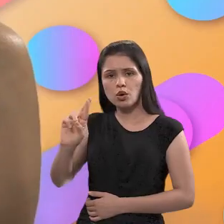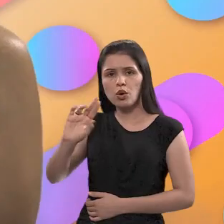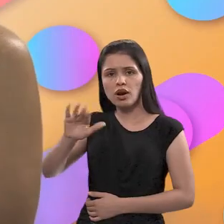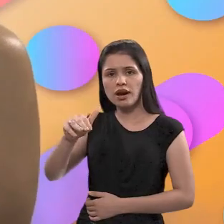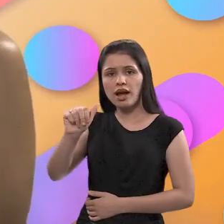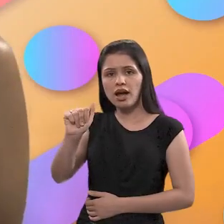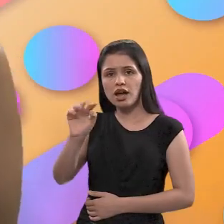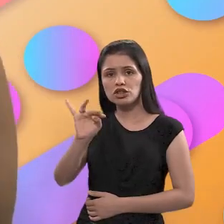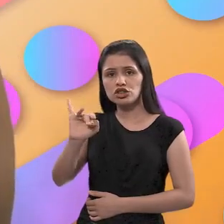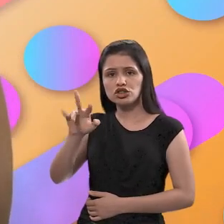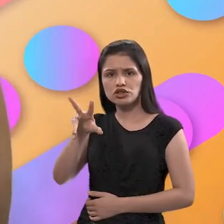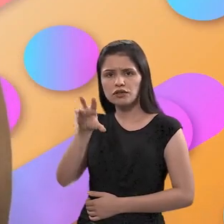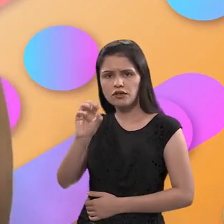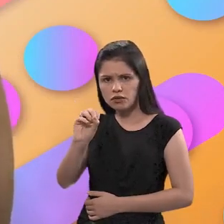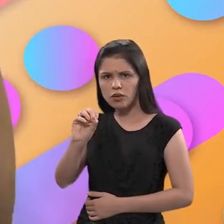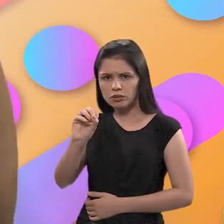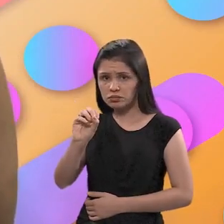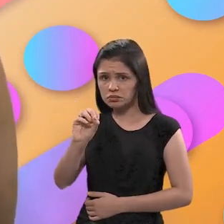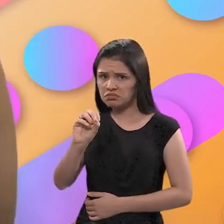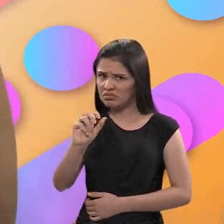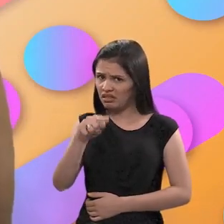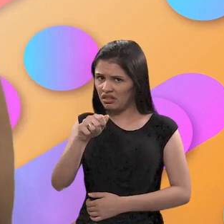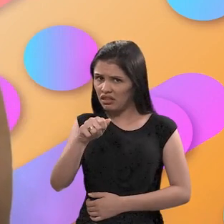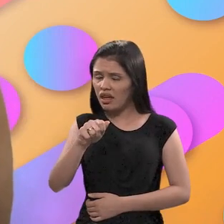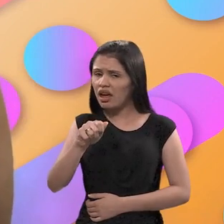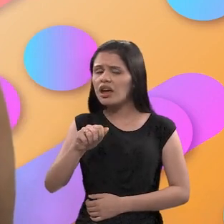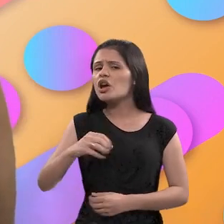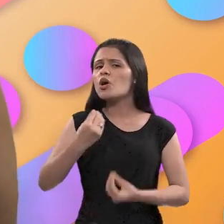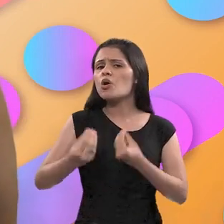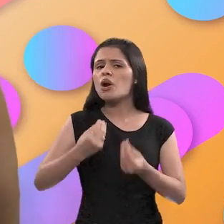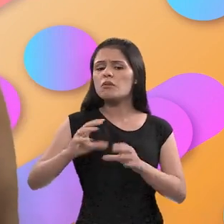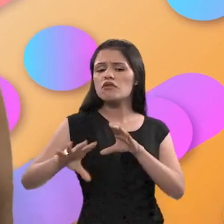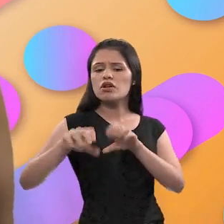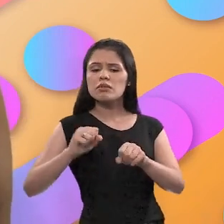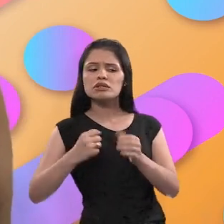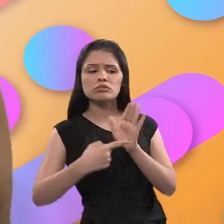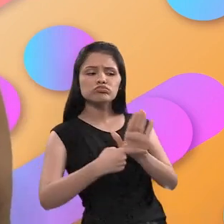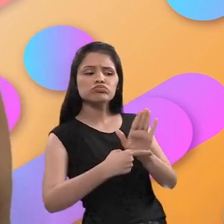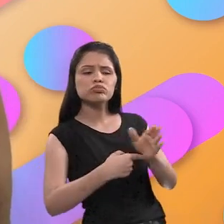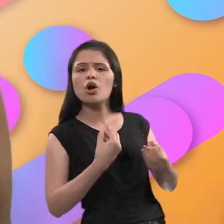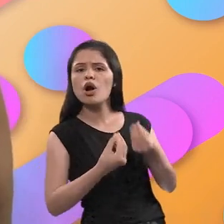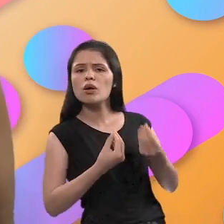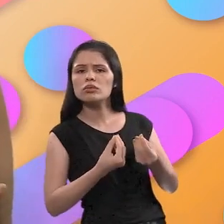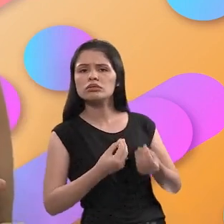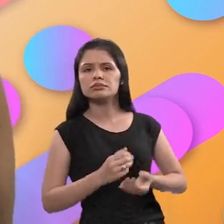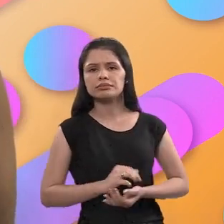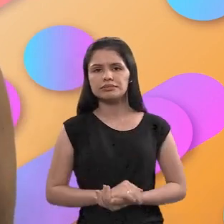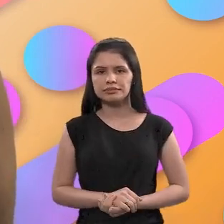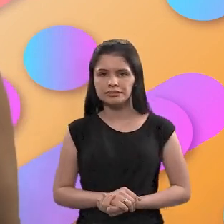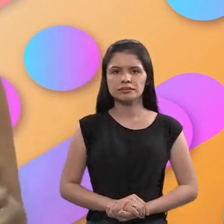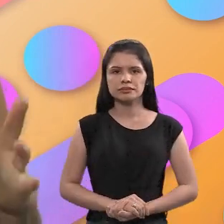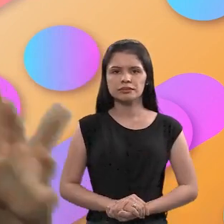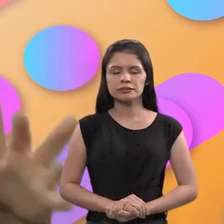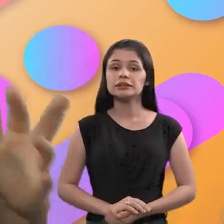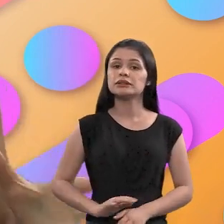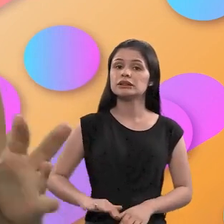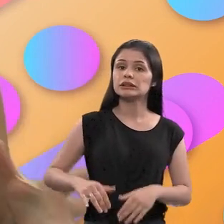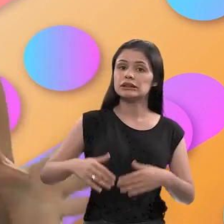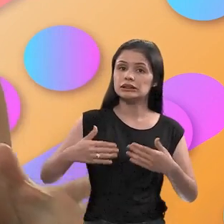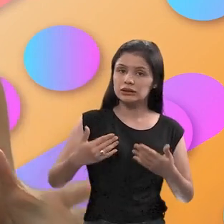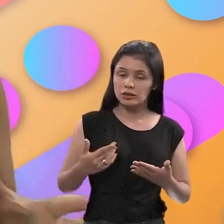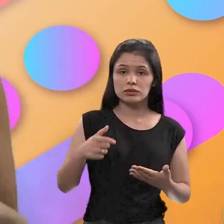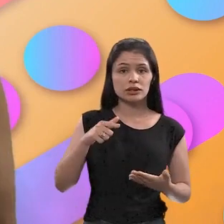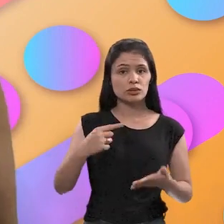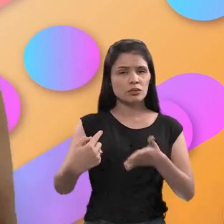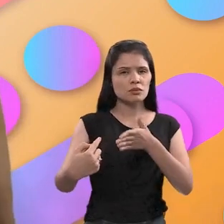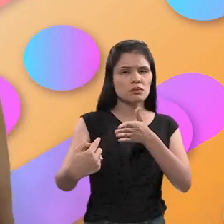sentido? Essa é uma questão bastante delicada, porque em muitos estudos ou algumas